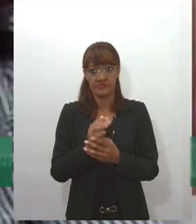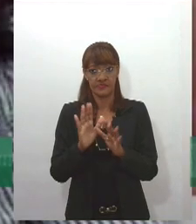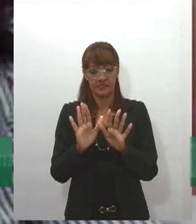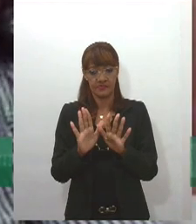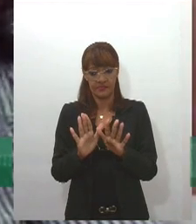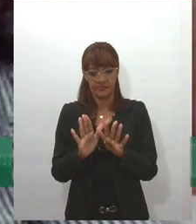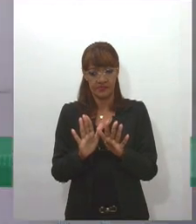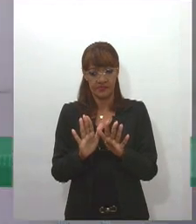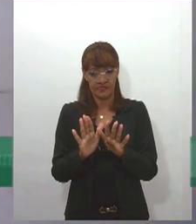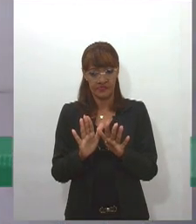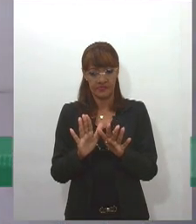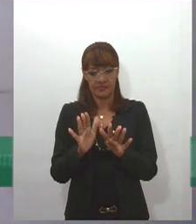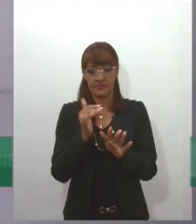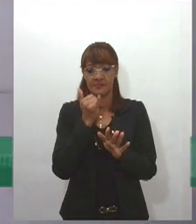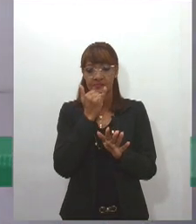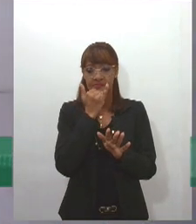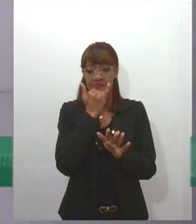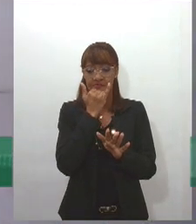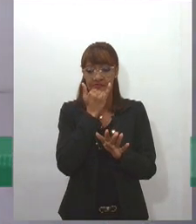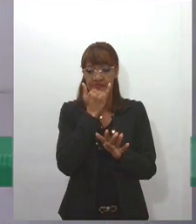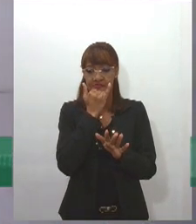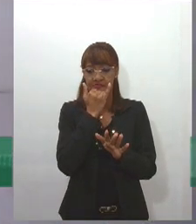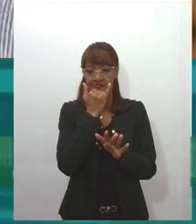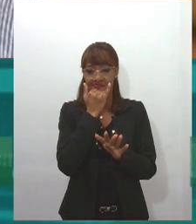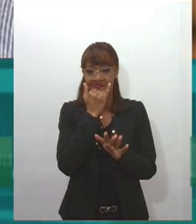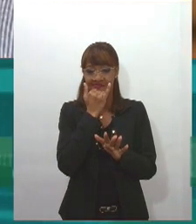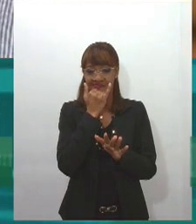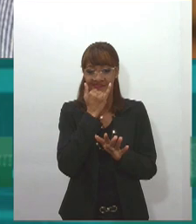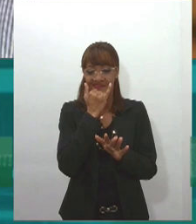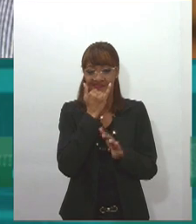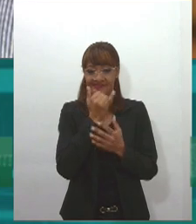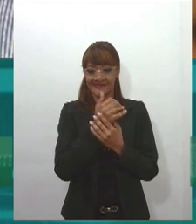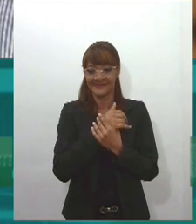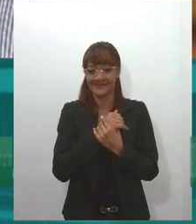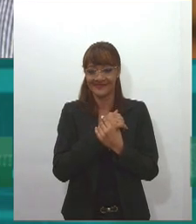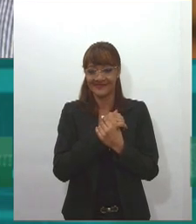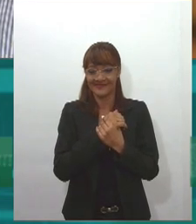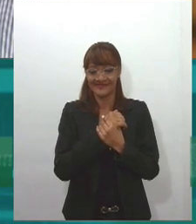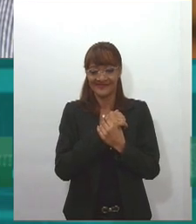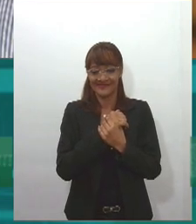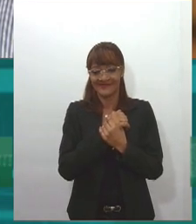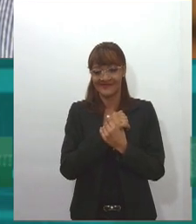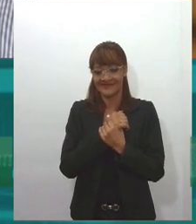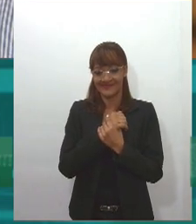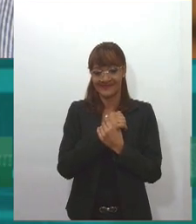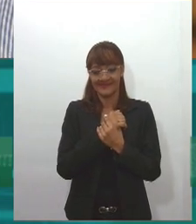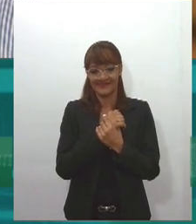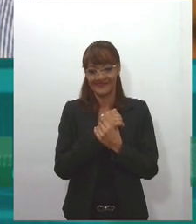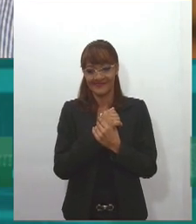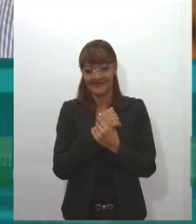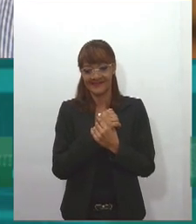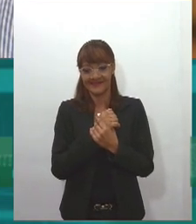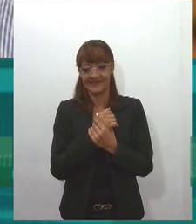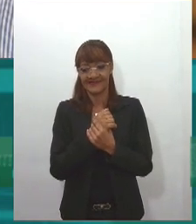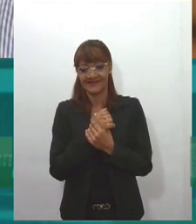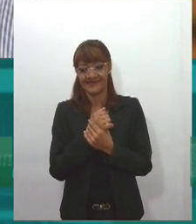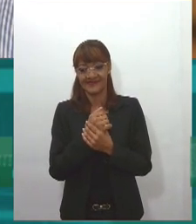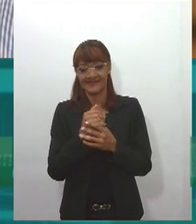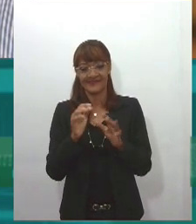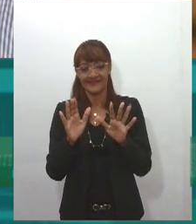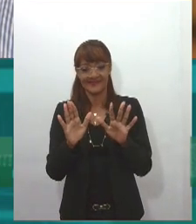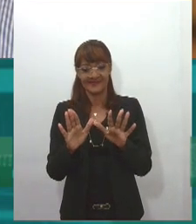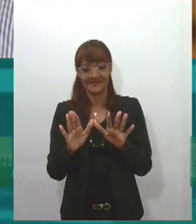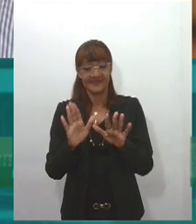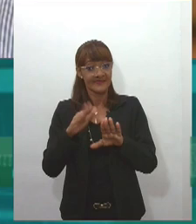professor não não eh Depois eu falo é eh a até onde eu vi não se tem definido